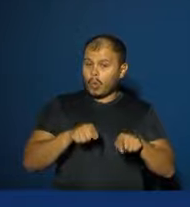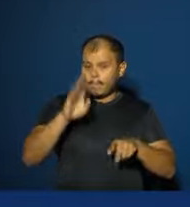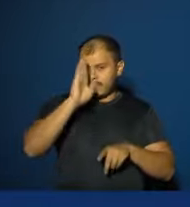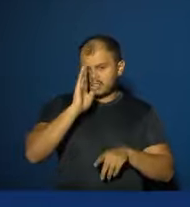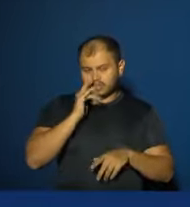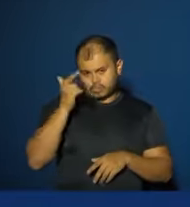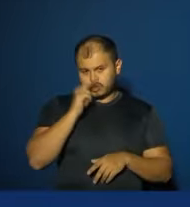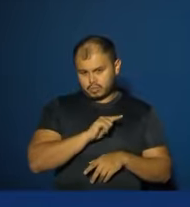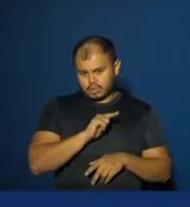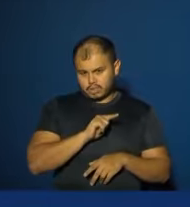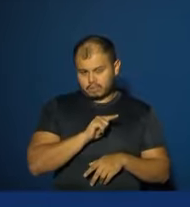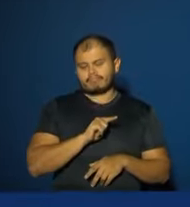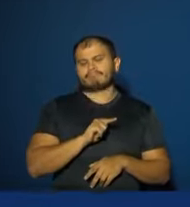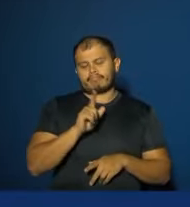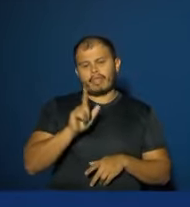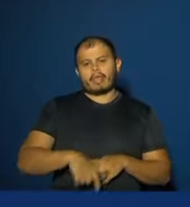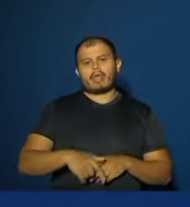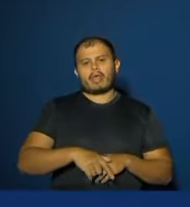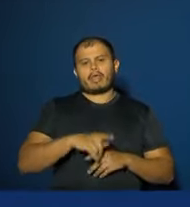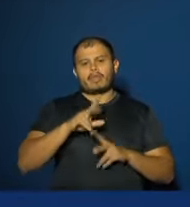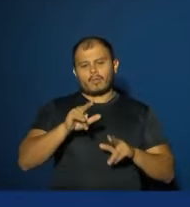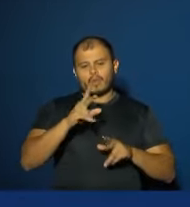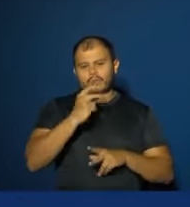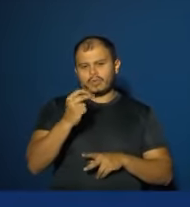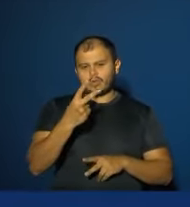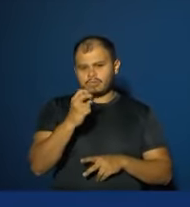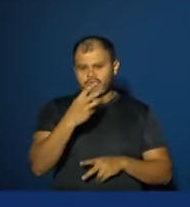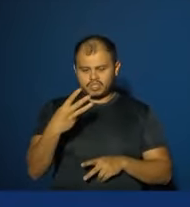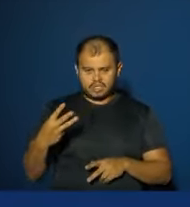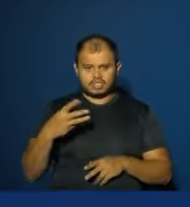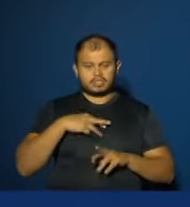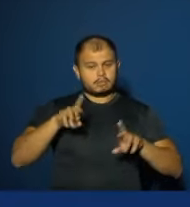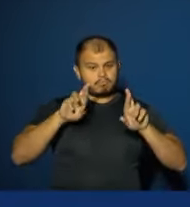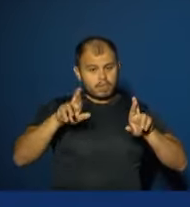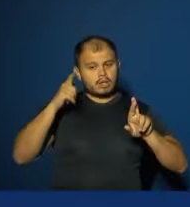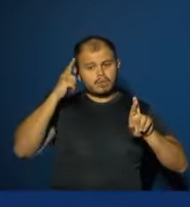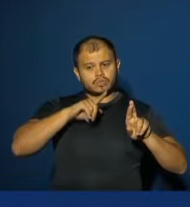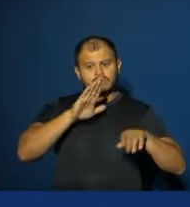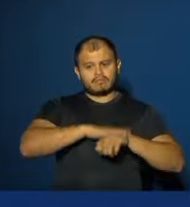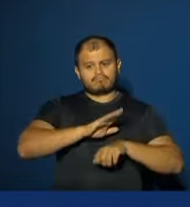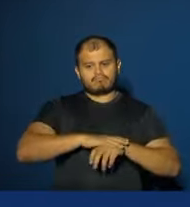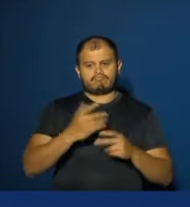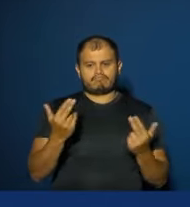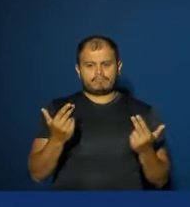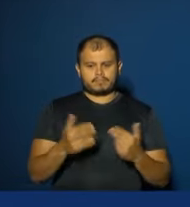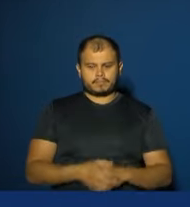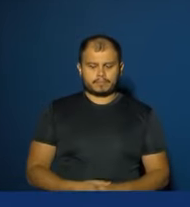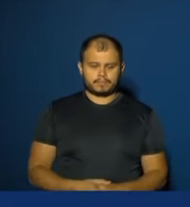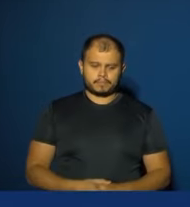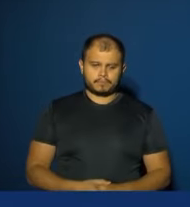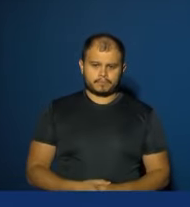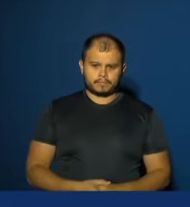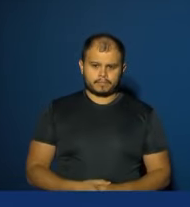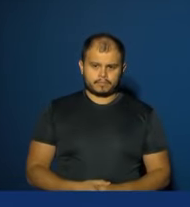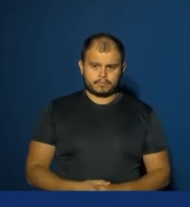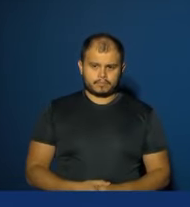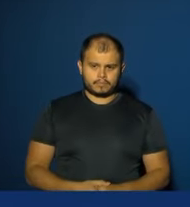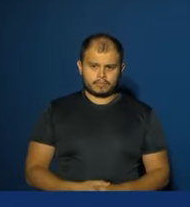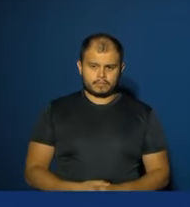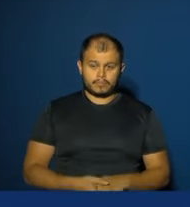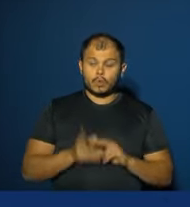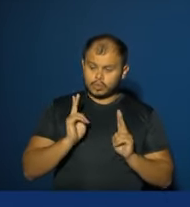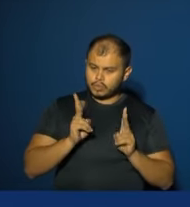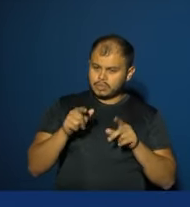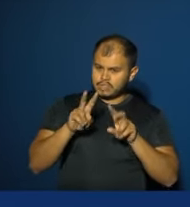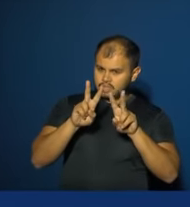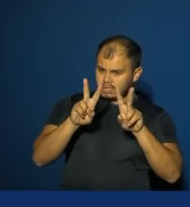É uma agenda que, assim como foi 2023, esperamos que consigamos realizar. Eu queria continuar nesse tema